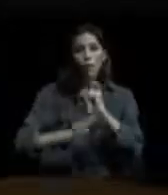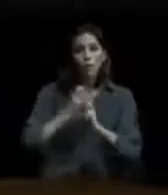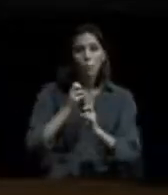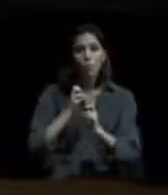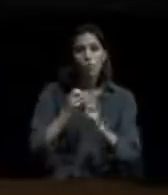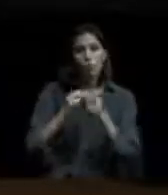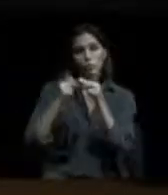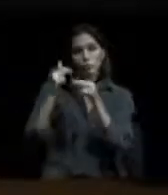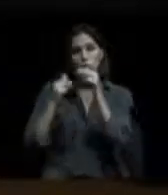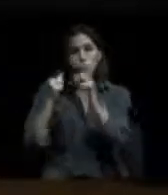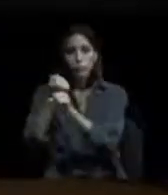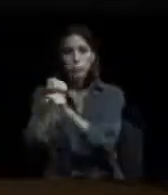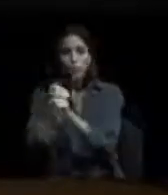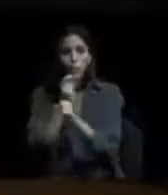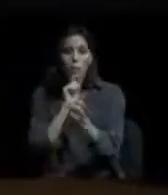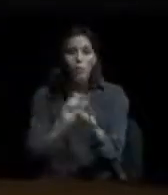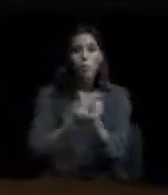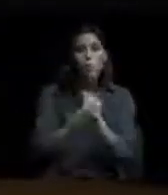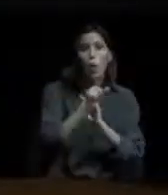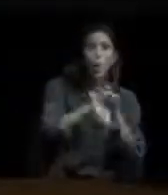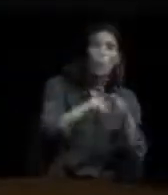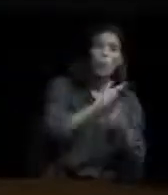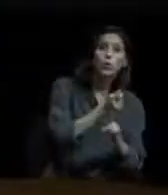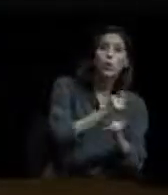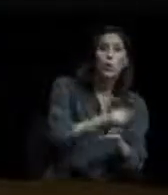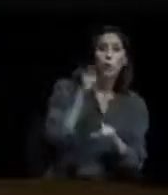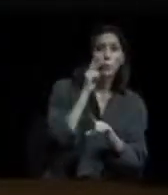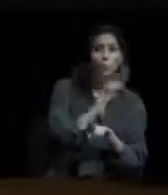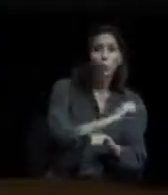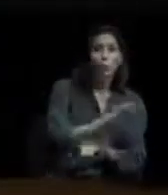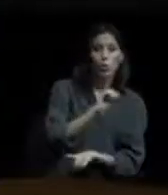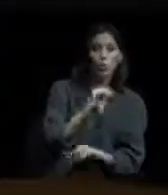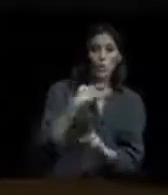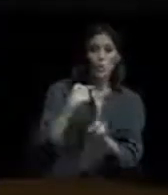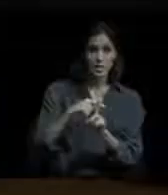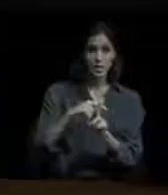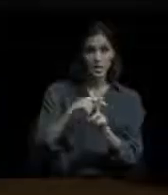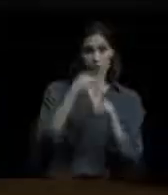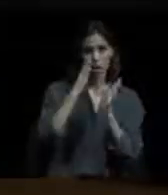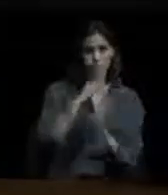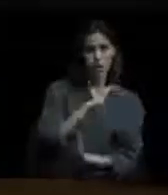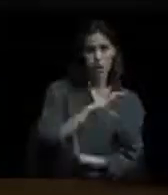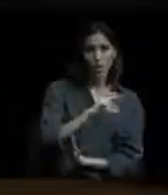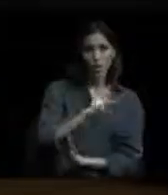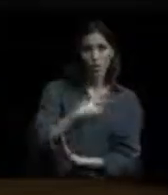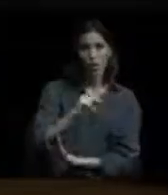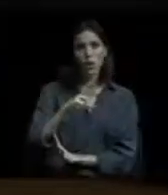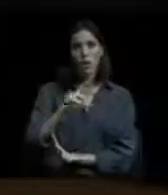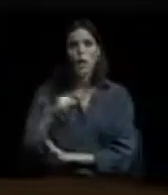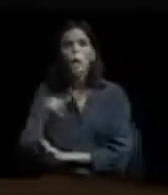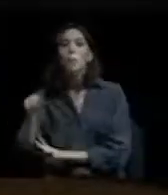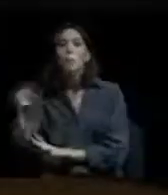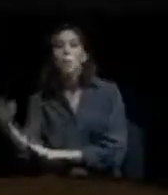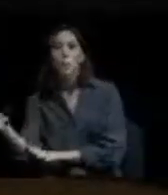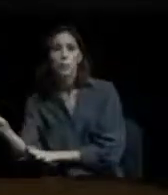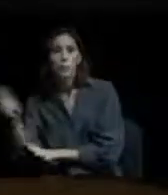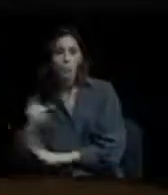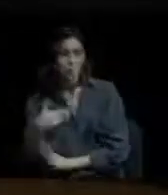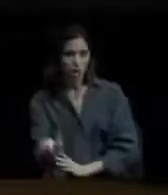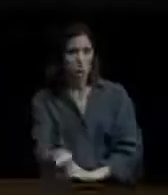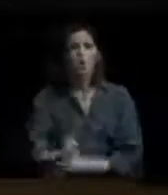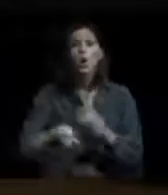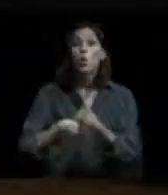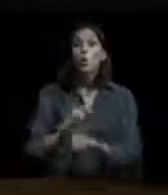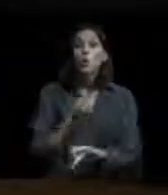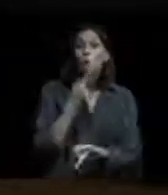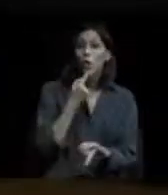Feira Popular, ou a intervenção prevista para o Mirador de Santa Catarina, entre outros. Em complemento a estes negócios, existem ainda várias denúncias